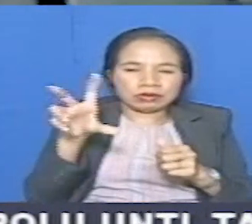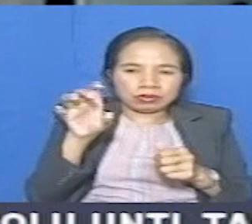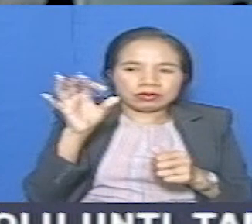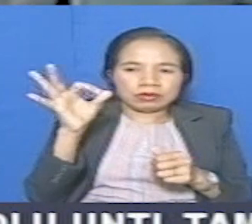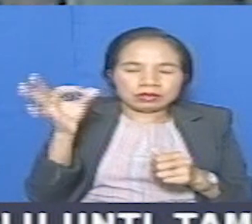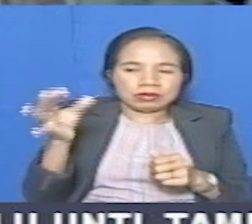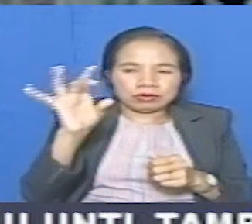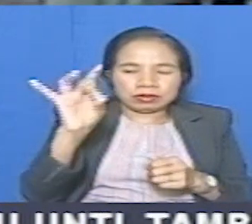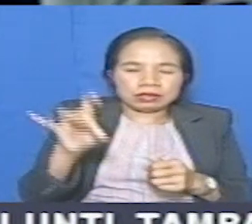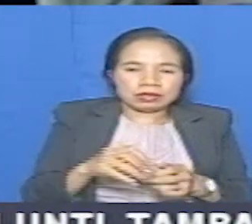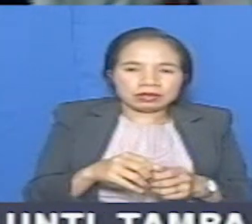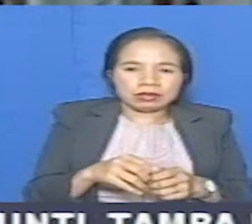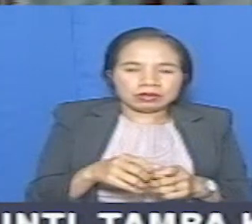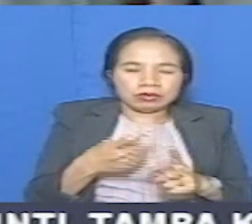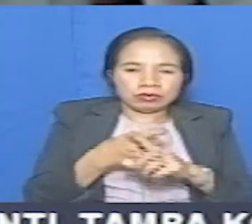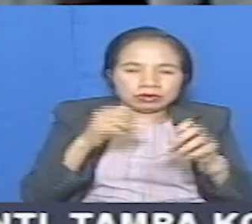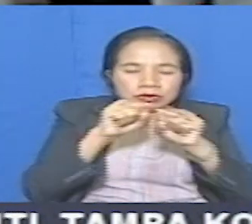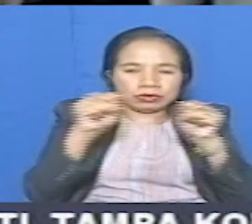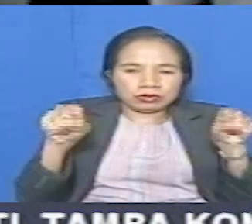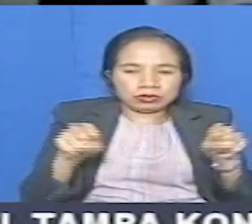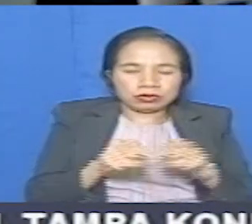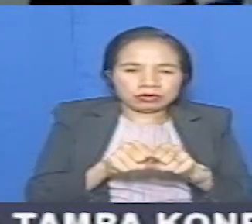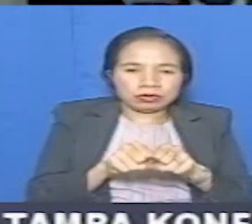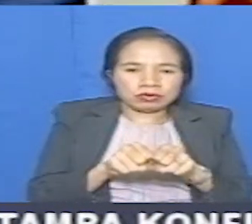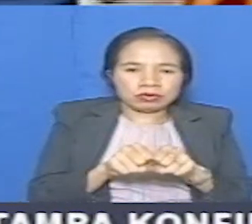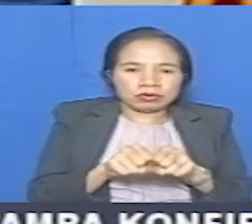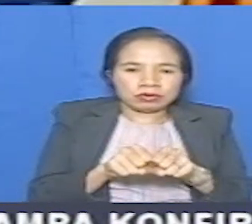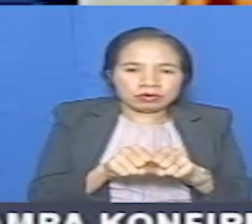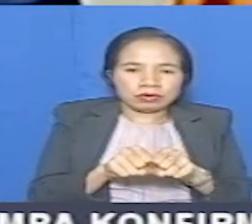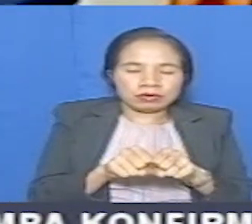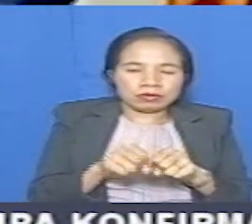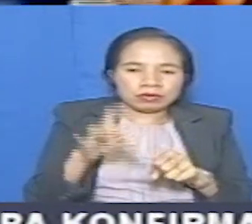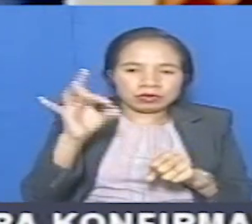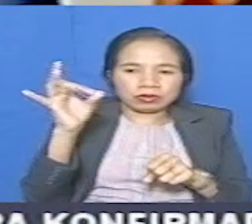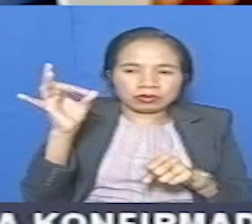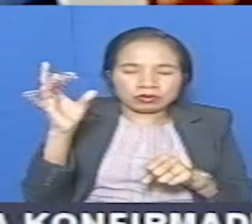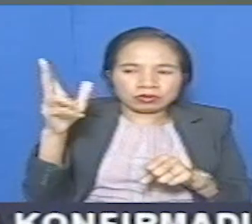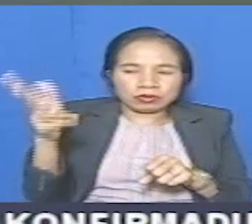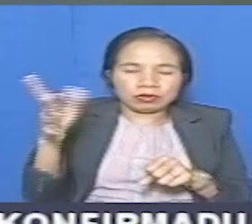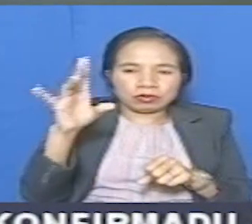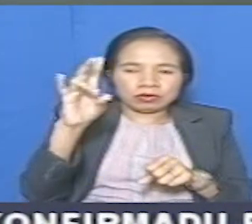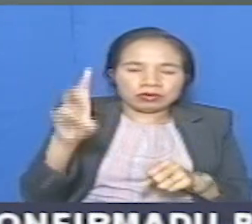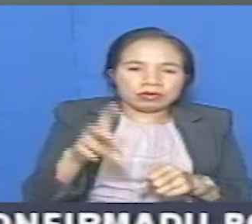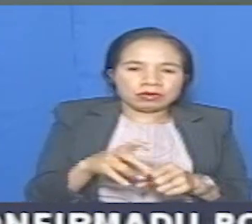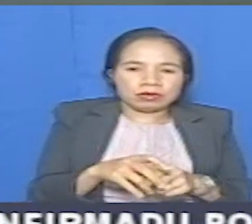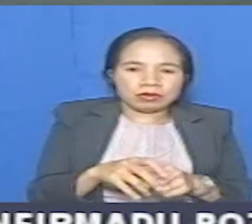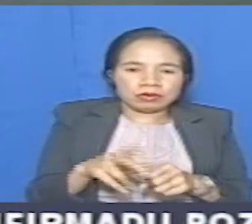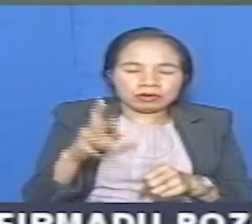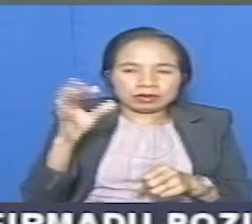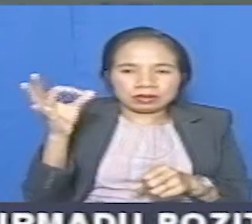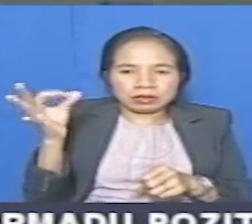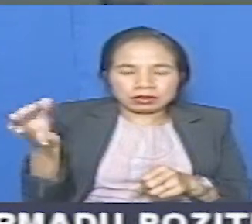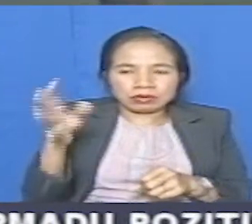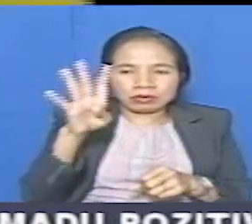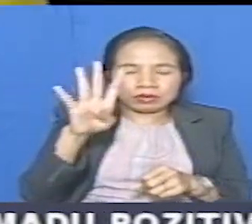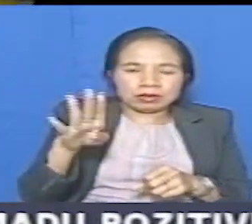sianulu rasen walu, kompostu husi suku uma wain kraik hamutuk tol nulu rasen hitu. Balar wain sianulu